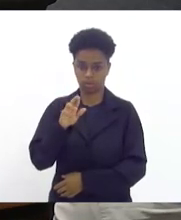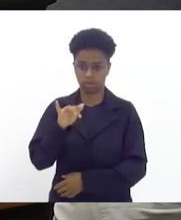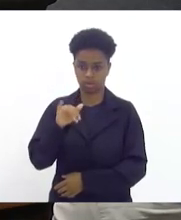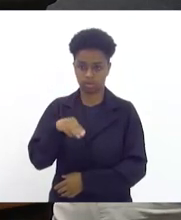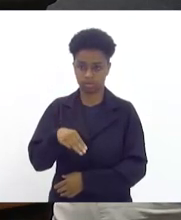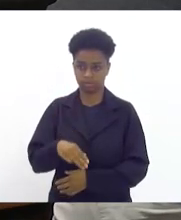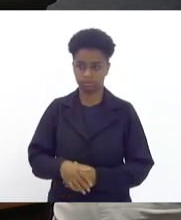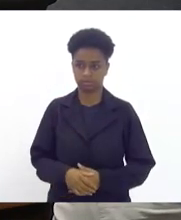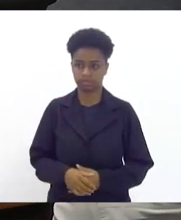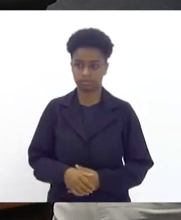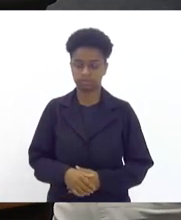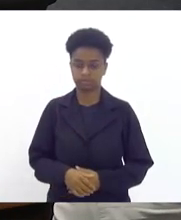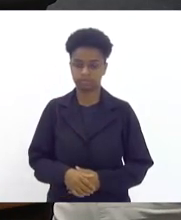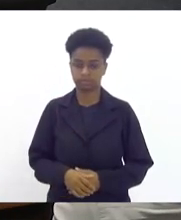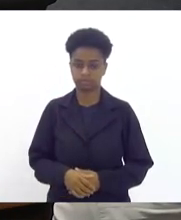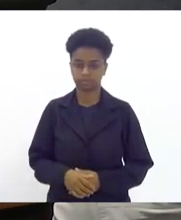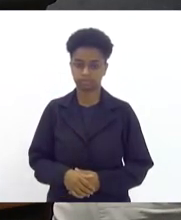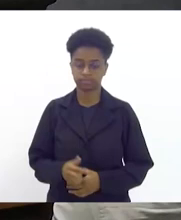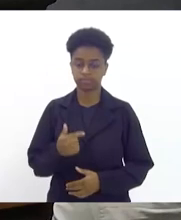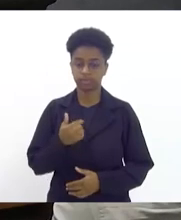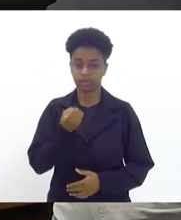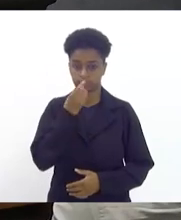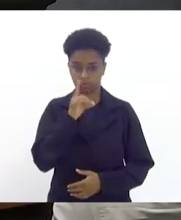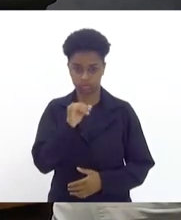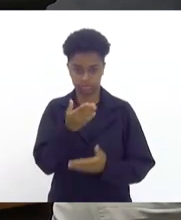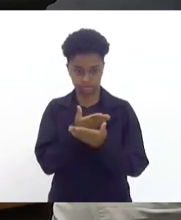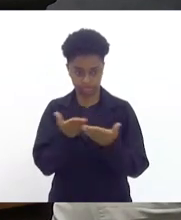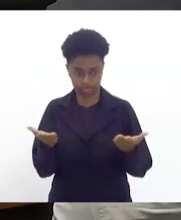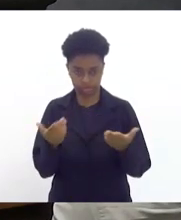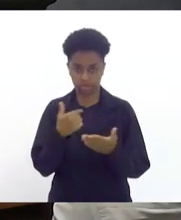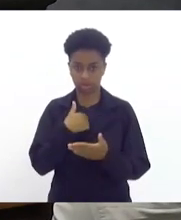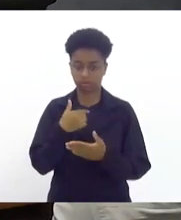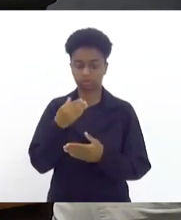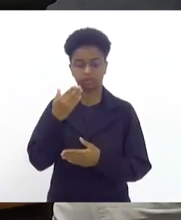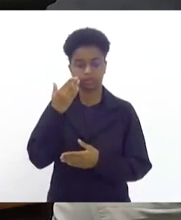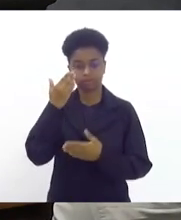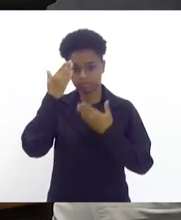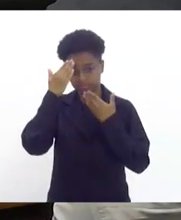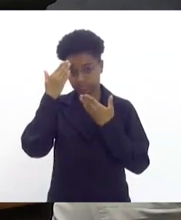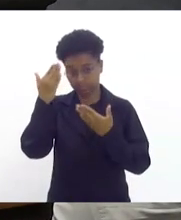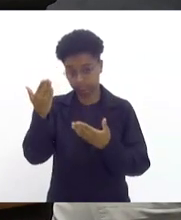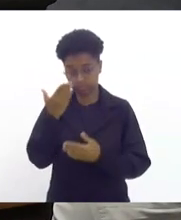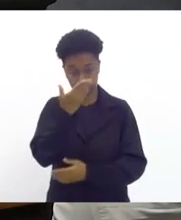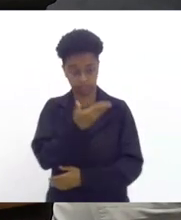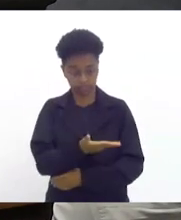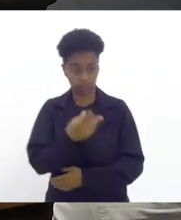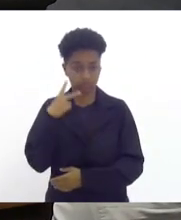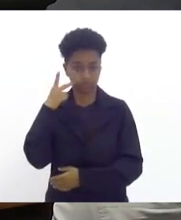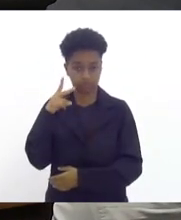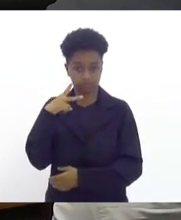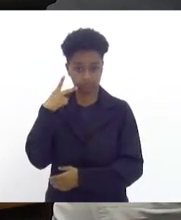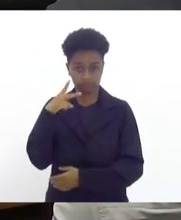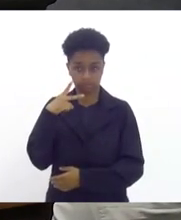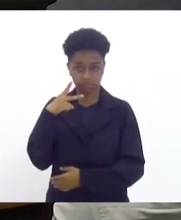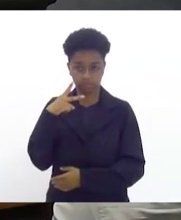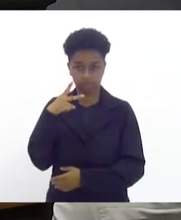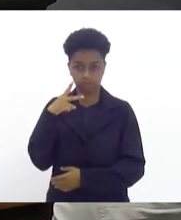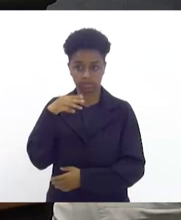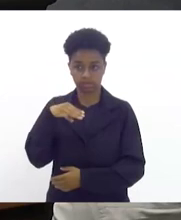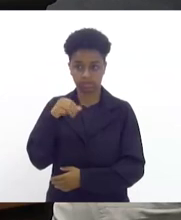tinha mais nada queria Bom dia a todos queria agradecer ao Nobre Vereador Márcio Gualberto